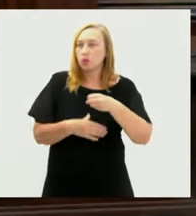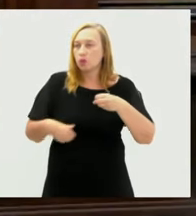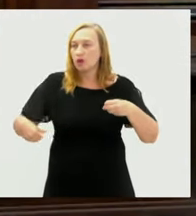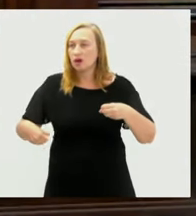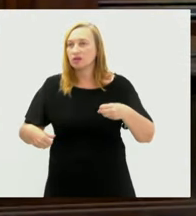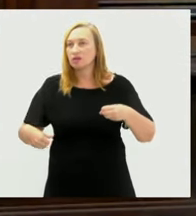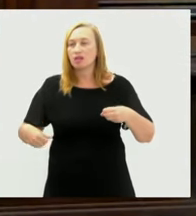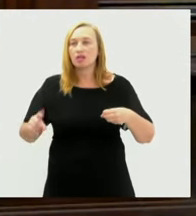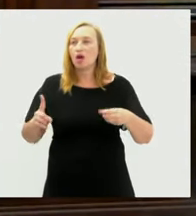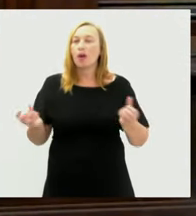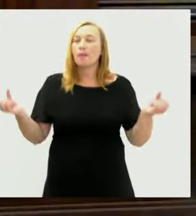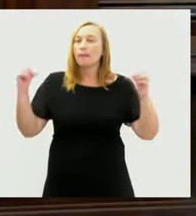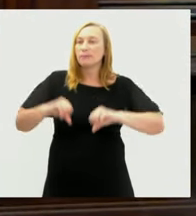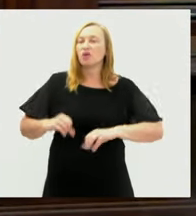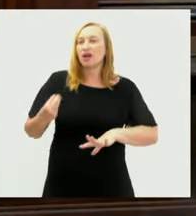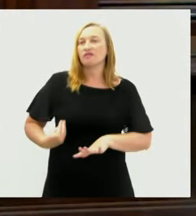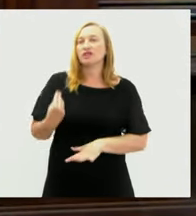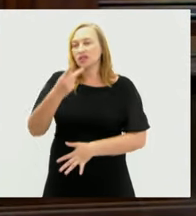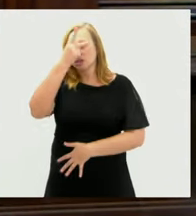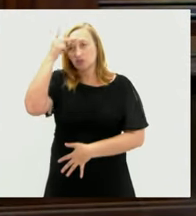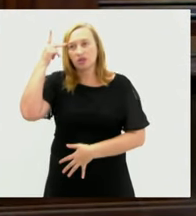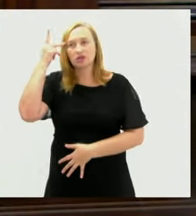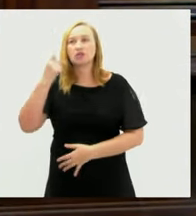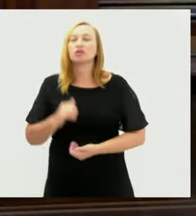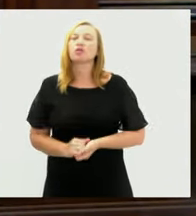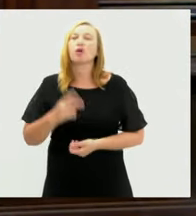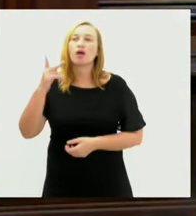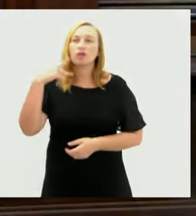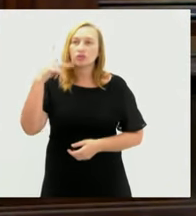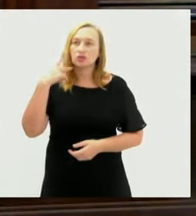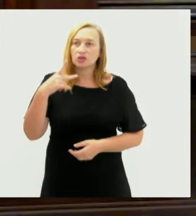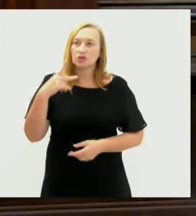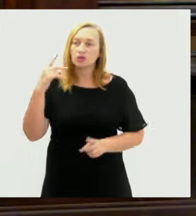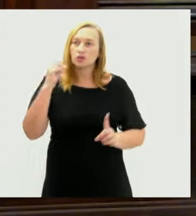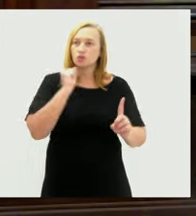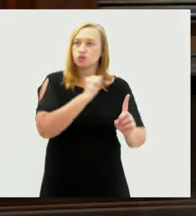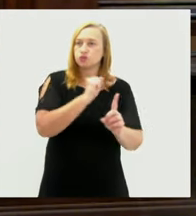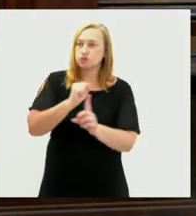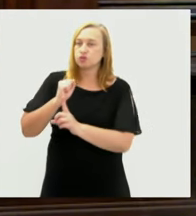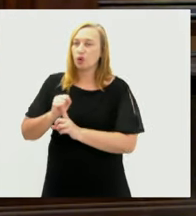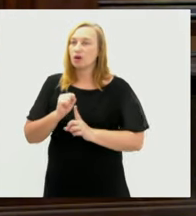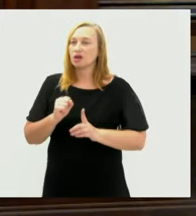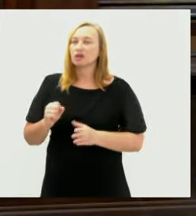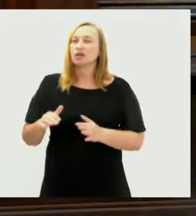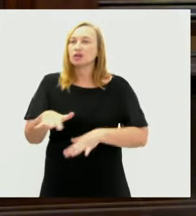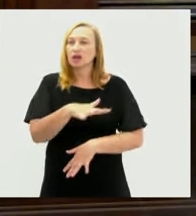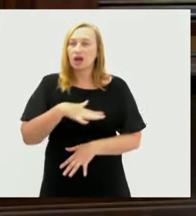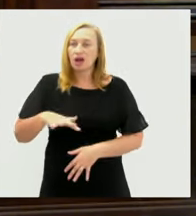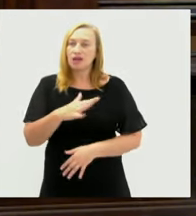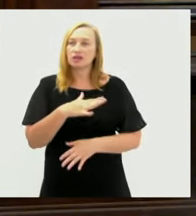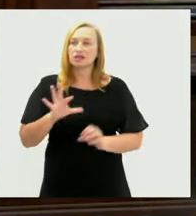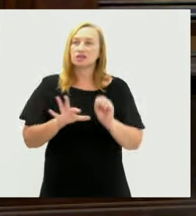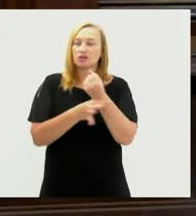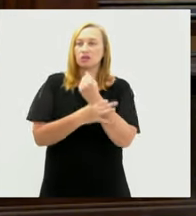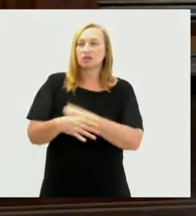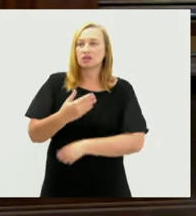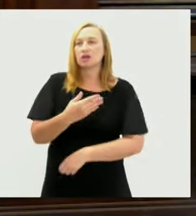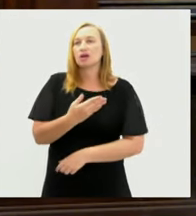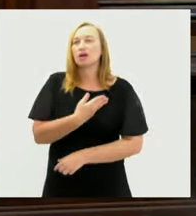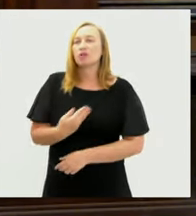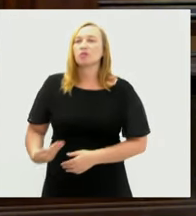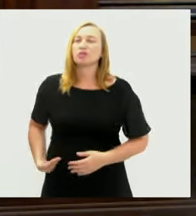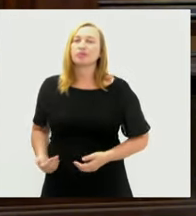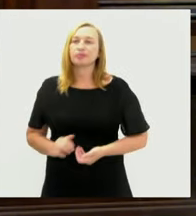para piorar a vida das pessoas com uma política genocida na área de segurança pública. E aí, por